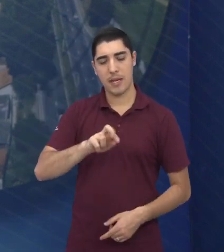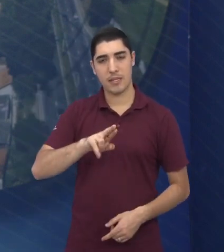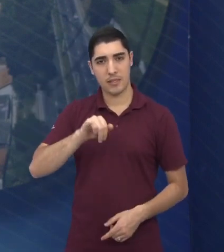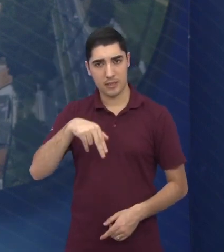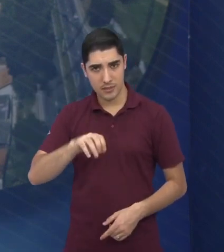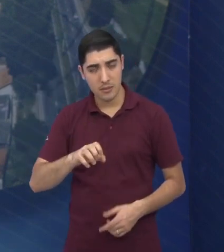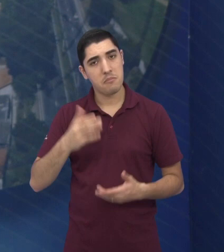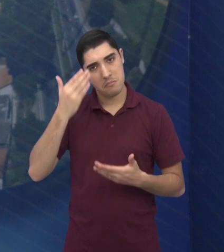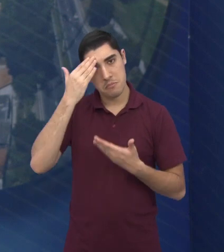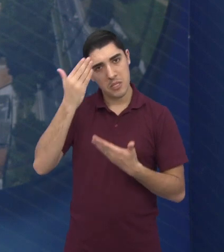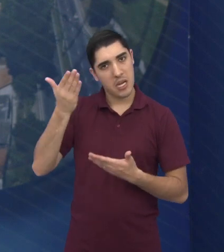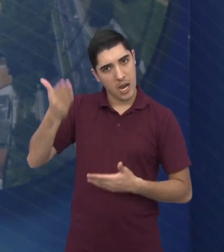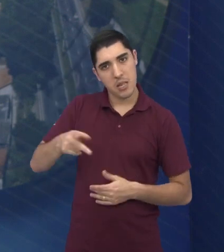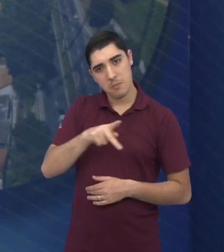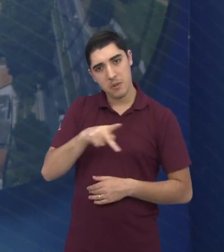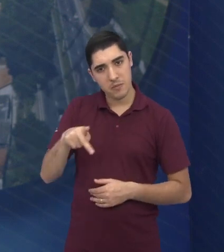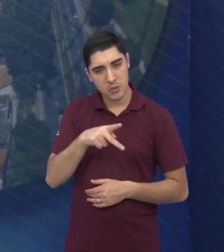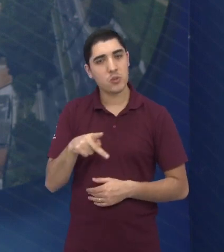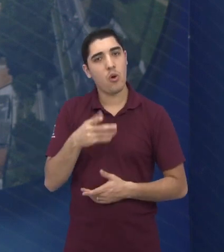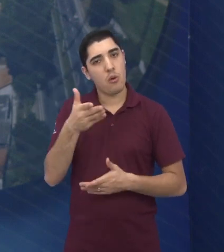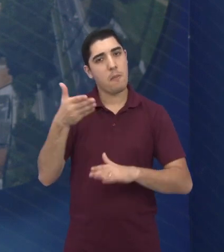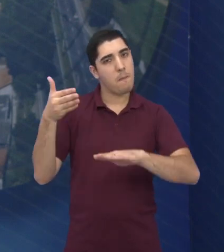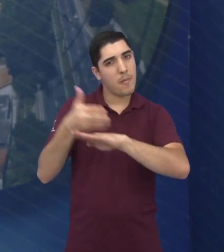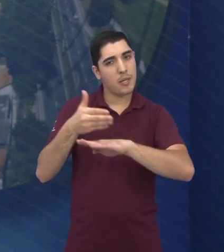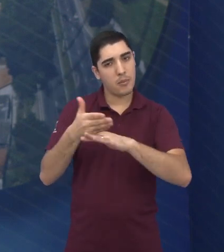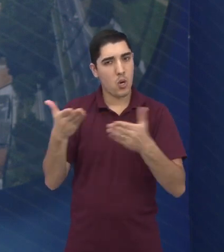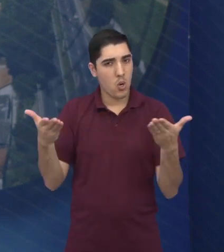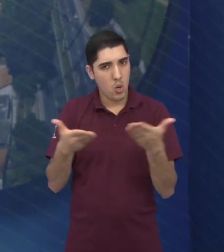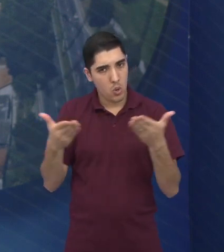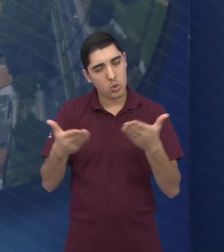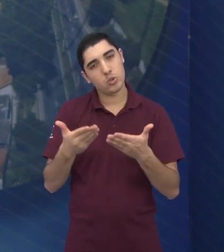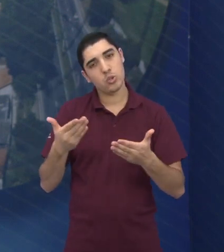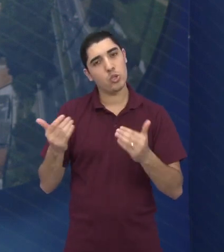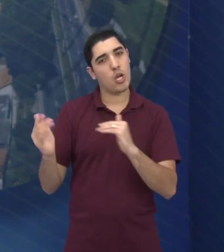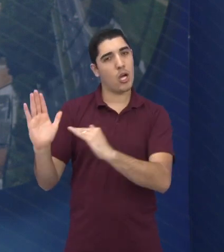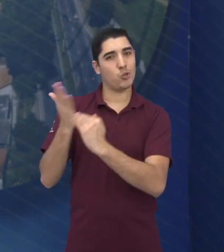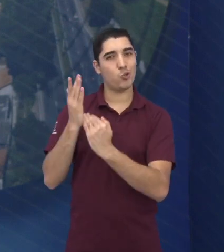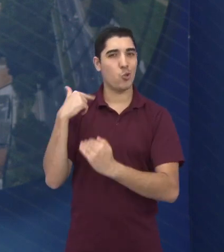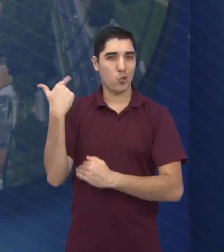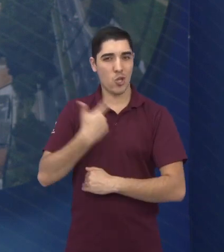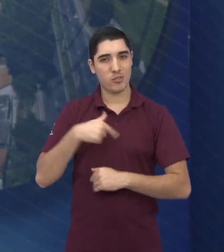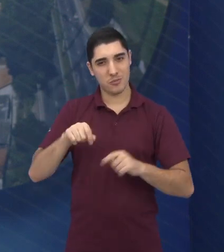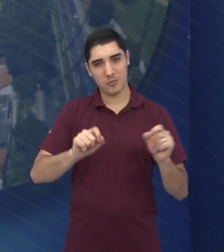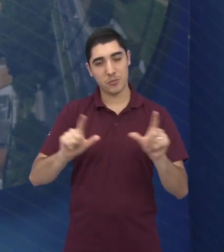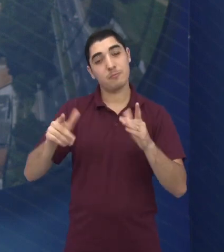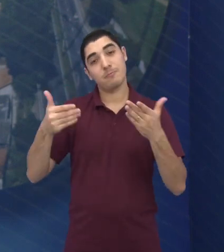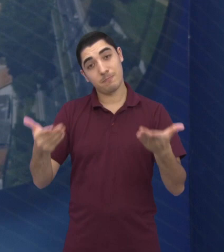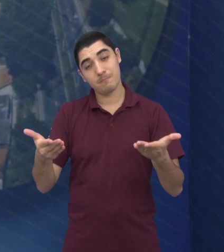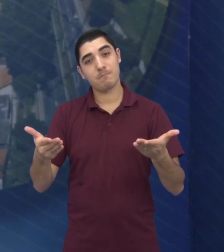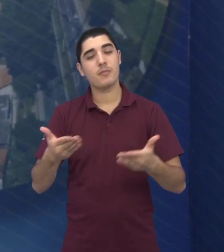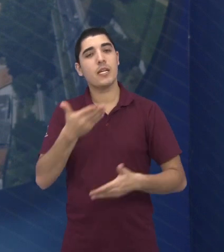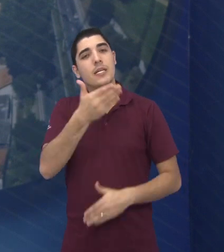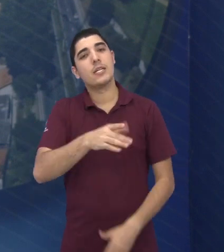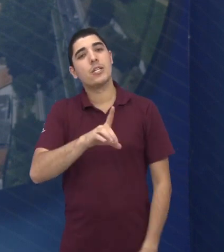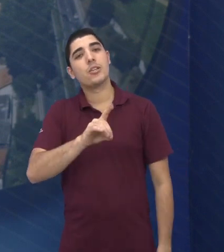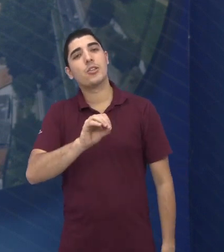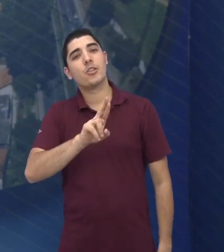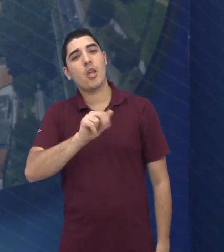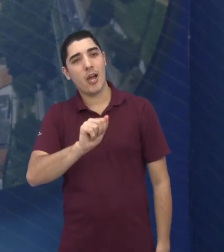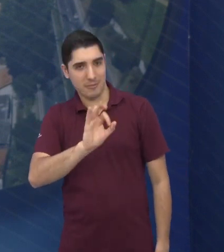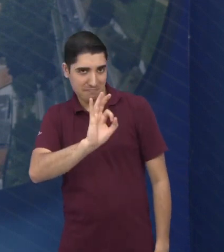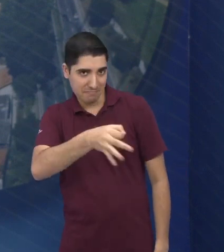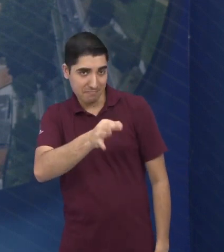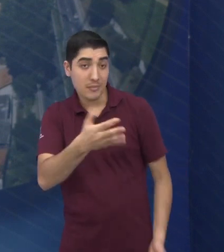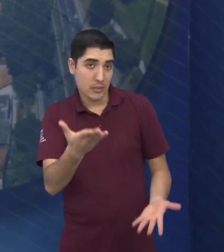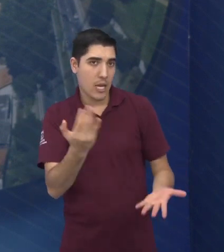gente. Obrigada, professora, pela participação, por contribuir aqui com a gente também. E é isso, né, Dora? E é